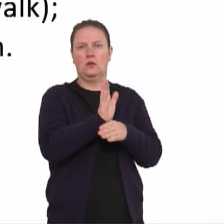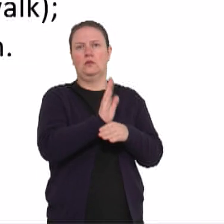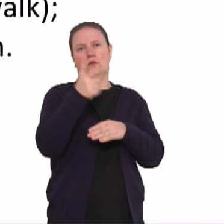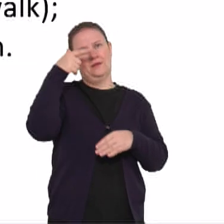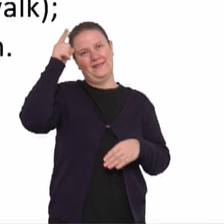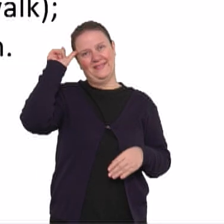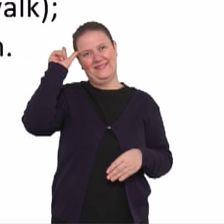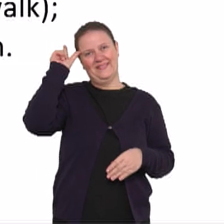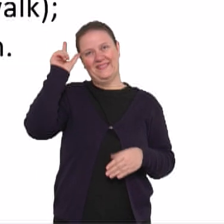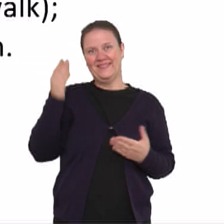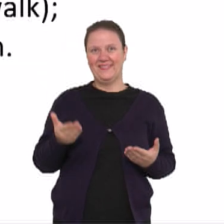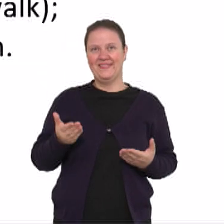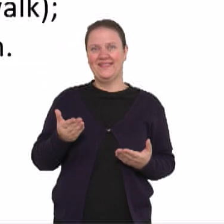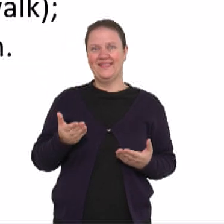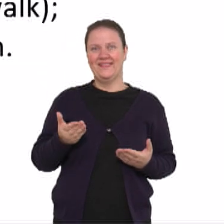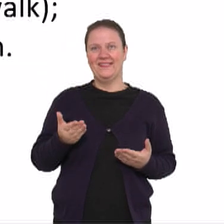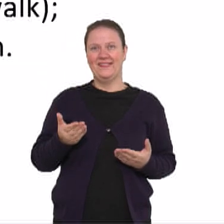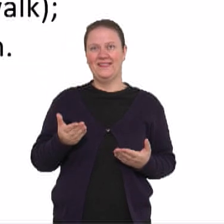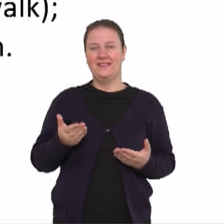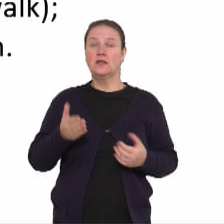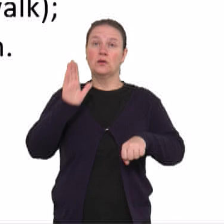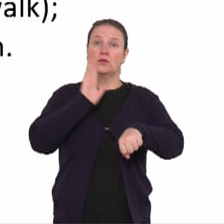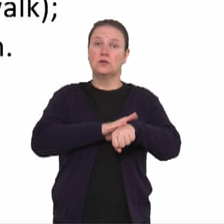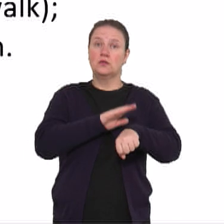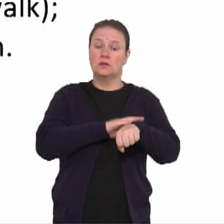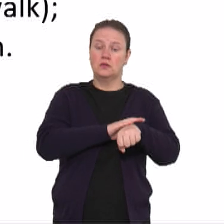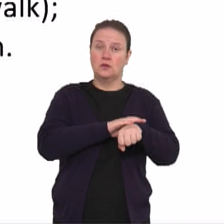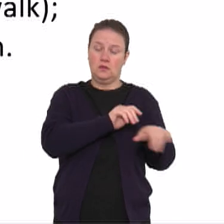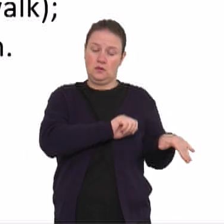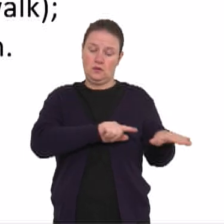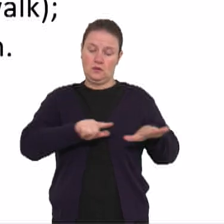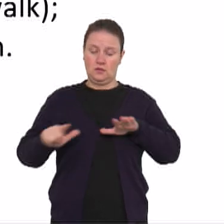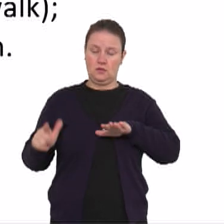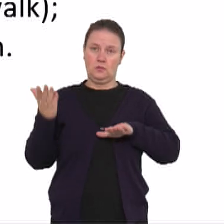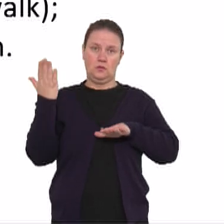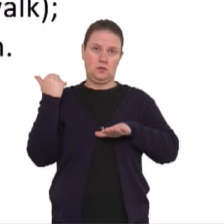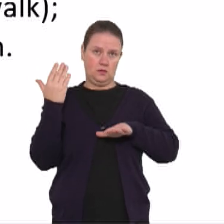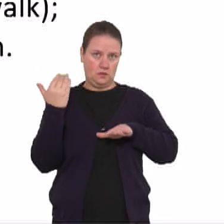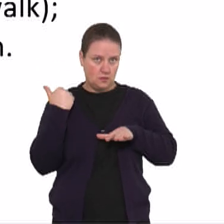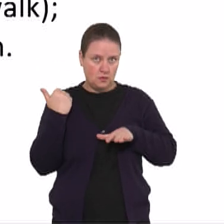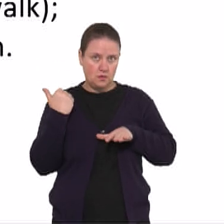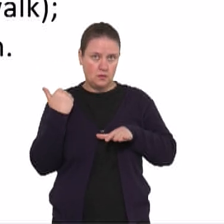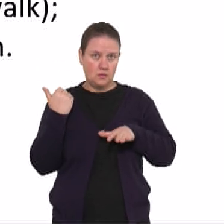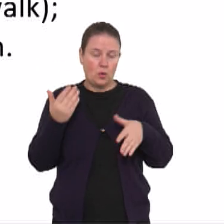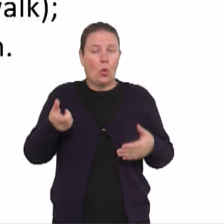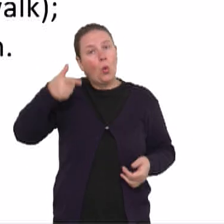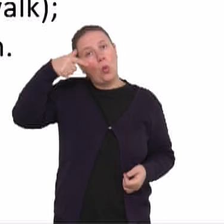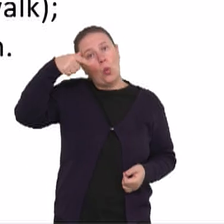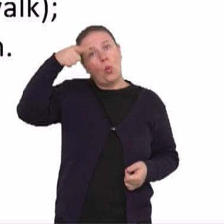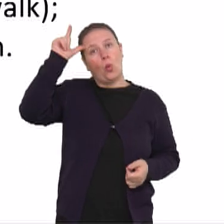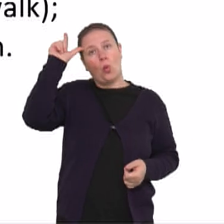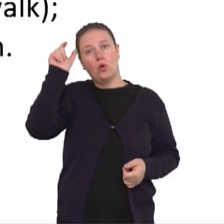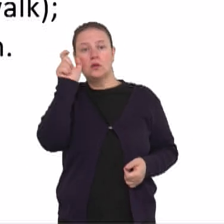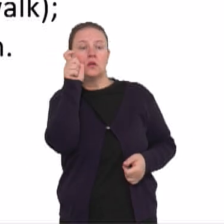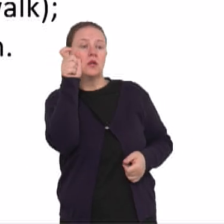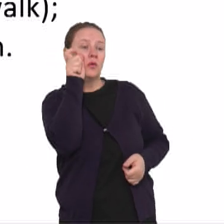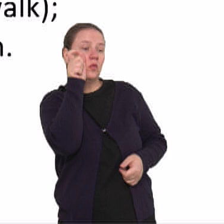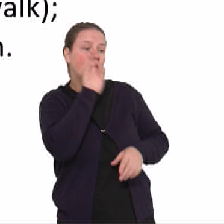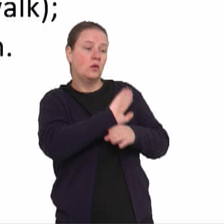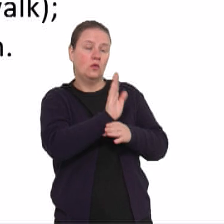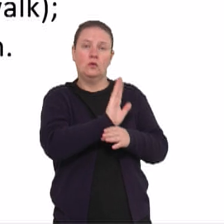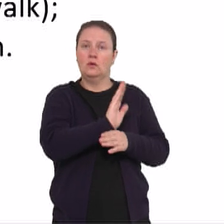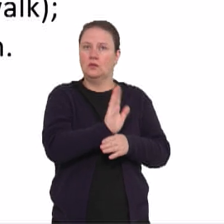tempo? Last week, que seria semana passada. Yesterday, que se refere a ontem, tá?